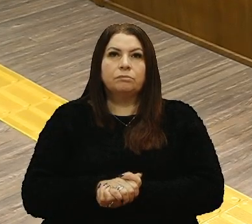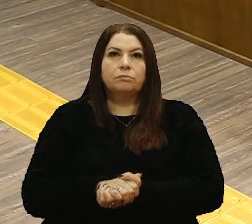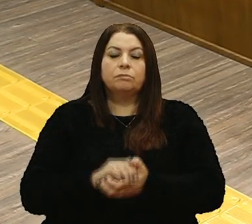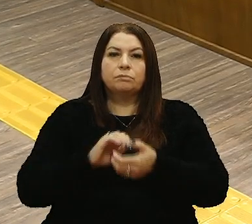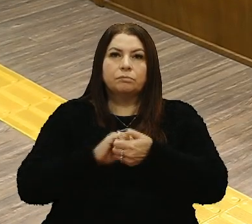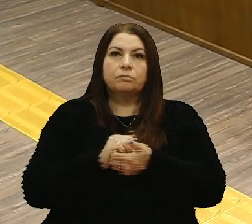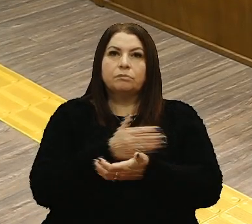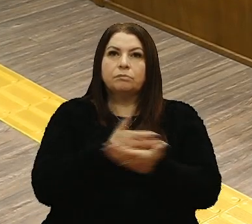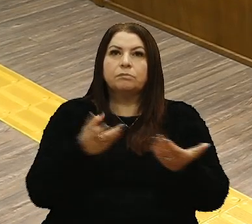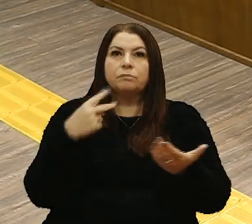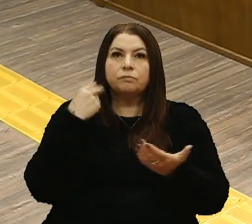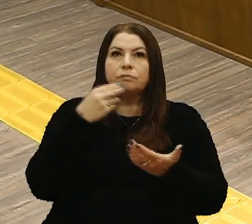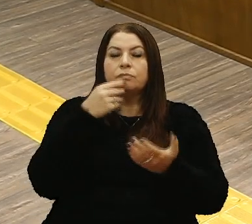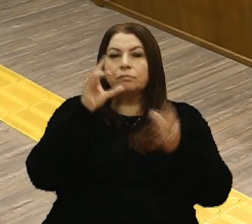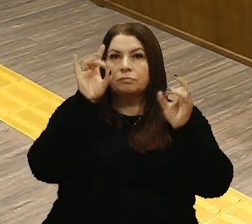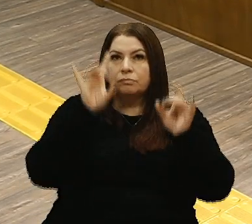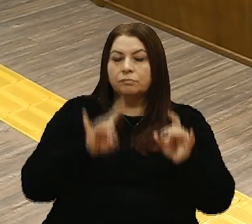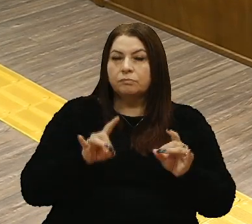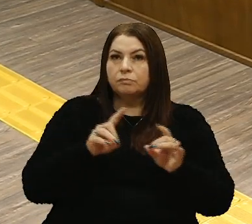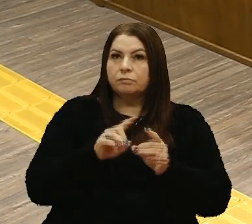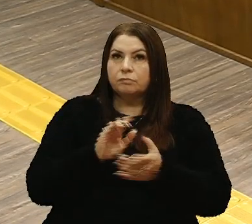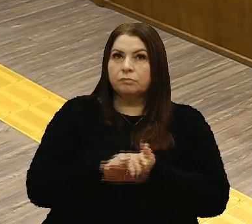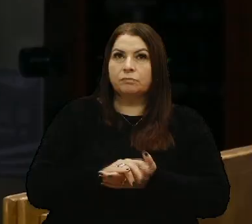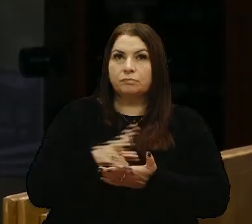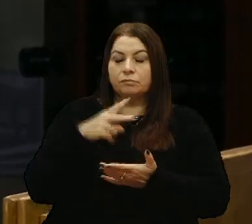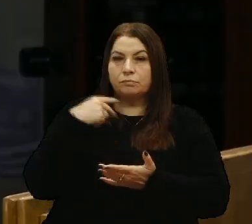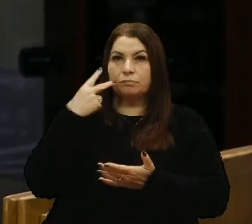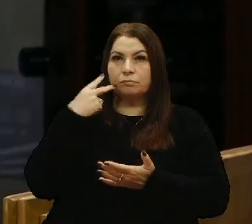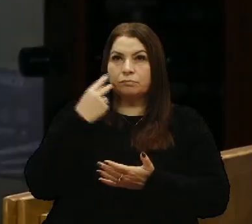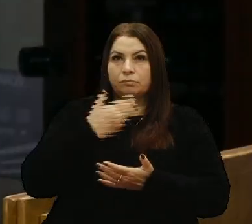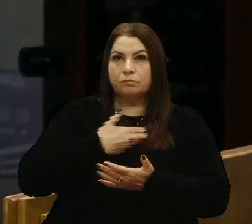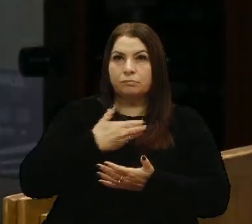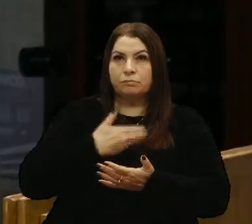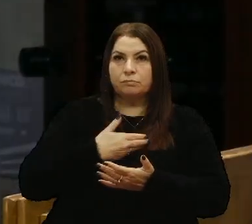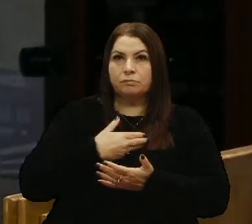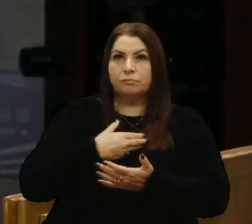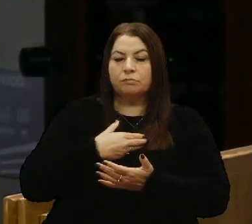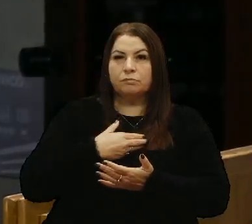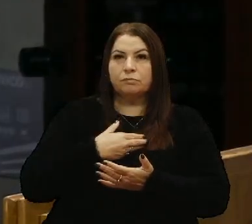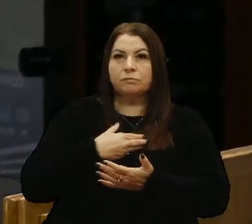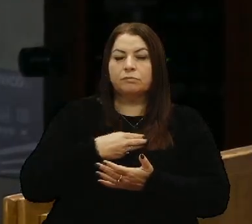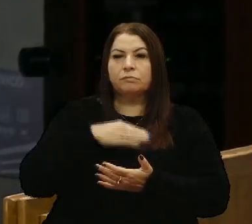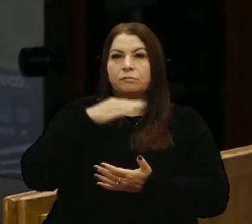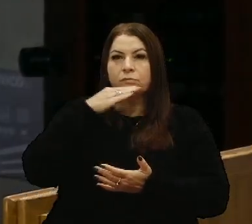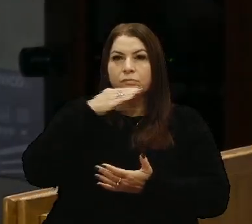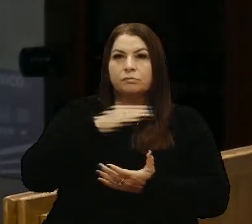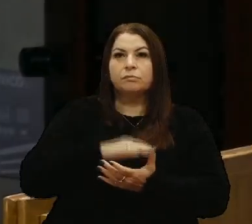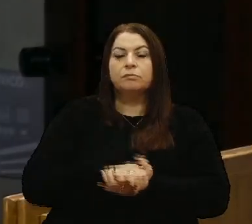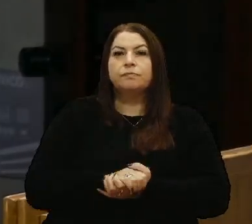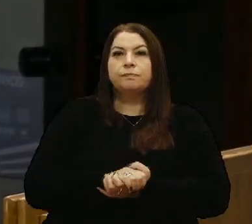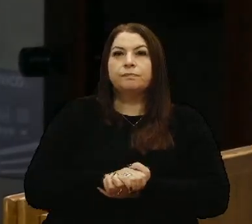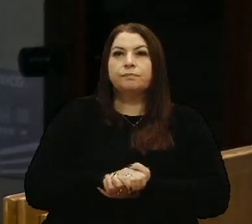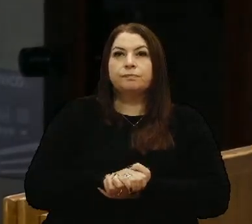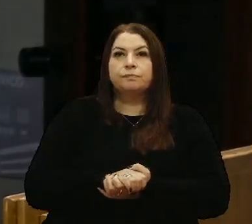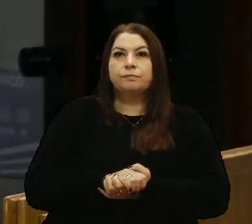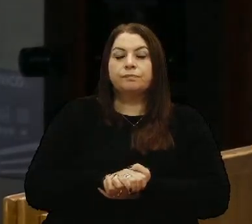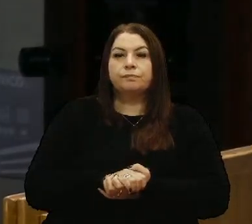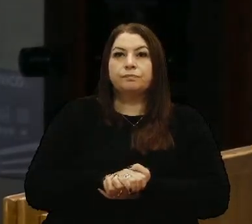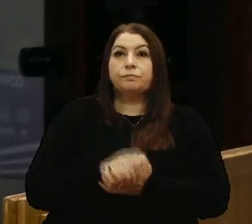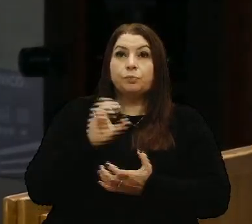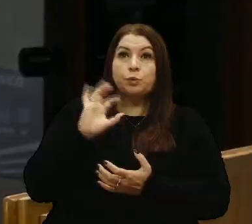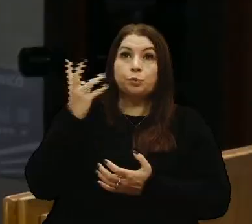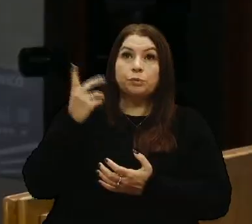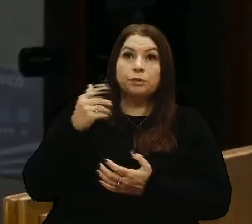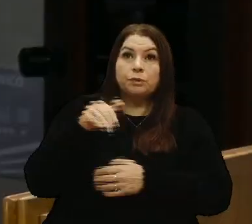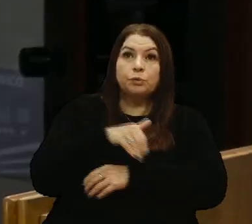Os cumprimentos a todos os vereadores, em especial ao vereador amigo Alexandre Bortoluz. Vamos lá. O que